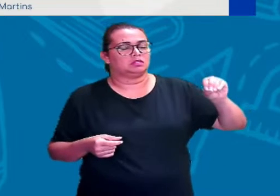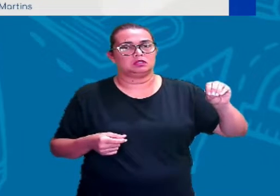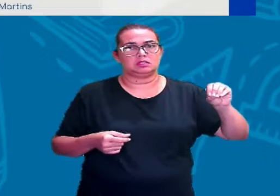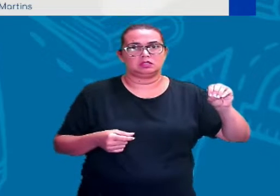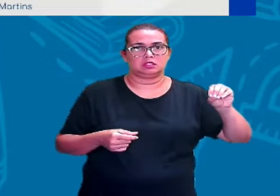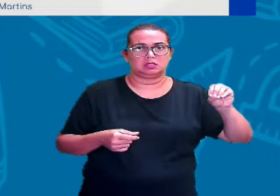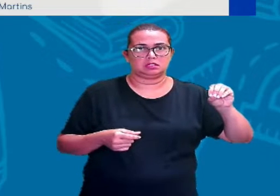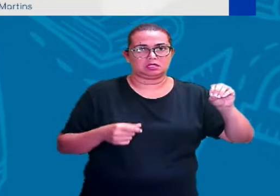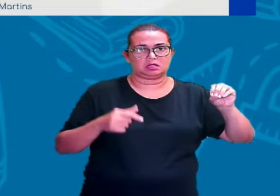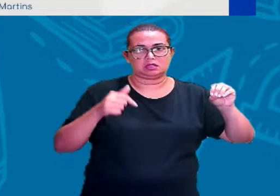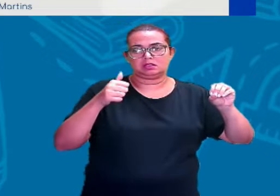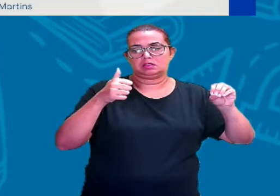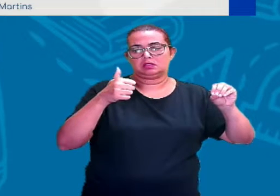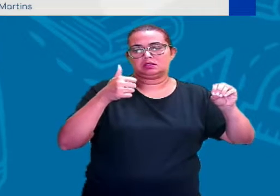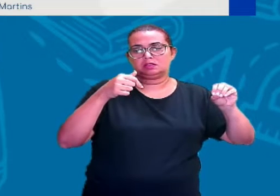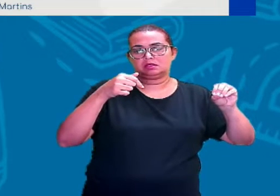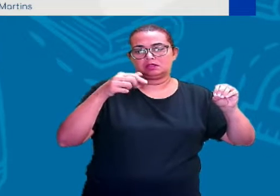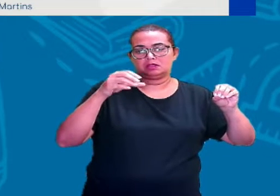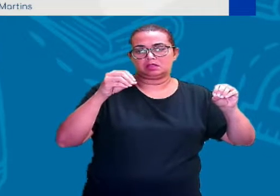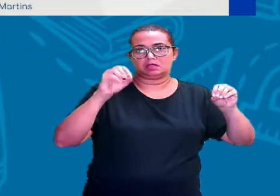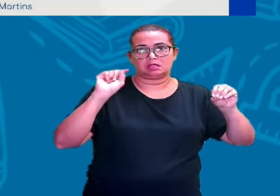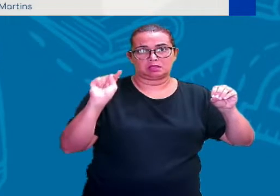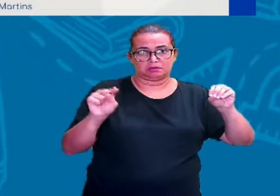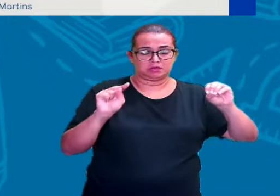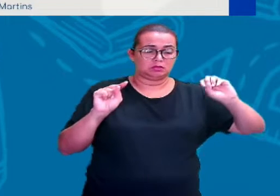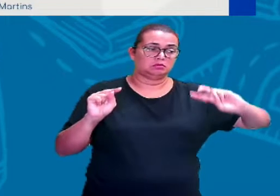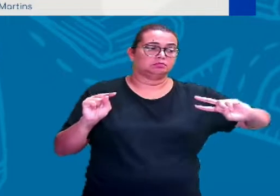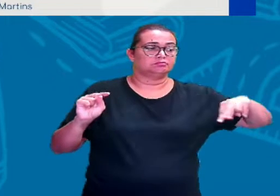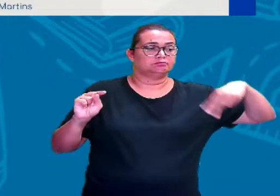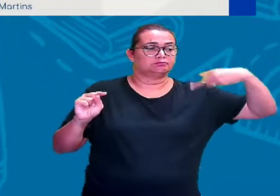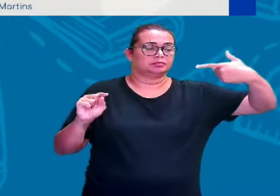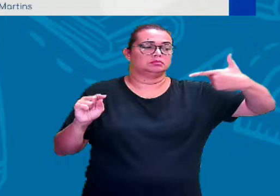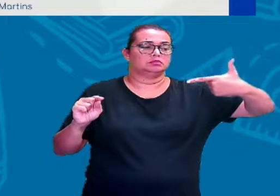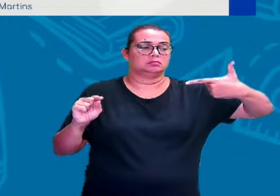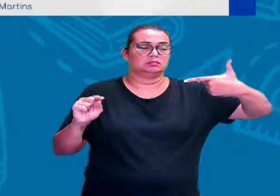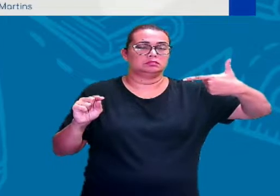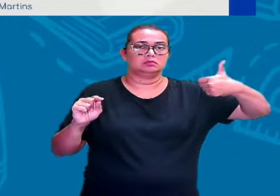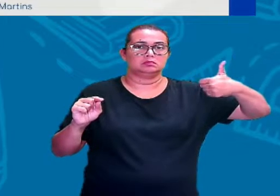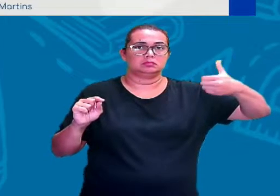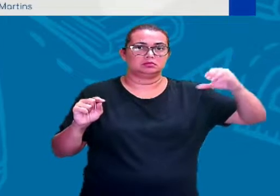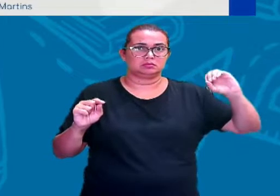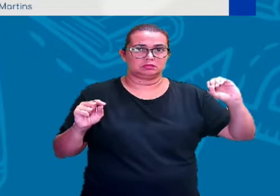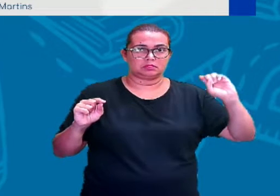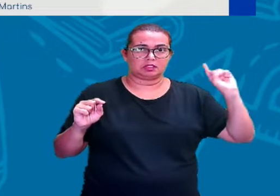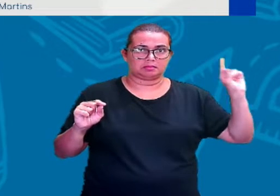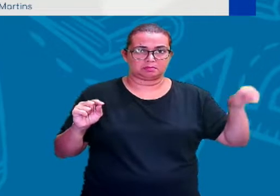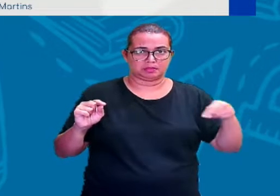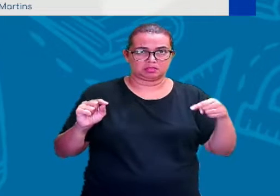para 210 mil. Né? E em 2010, a gente tinha